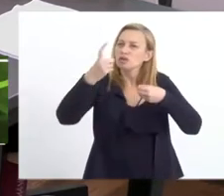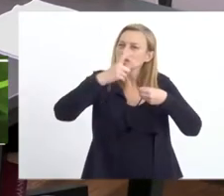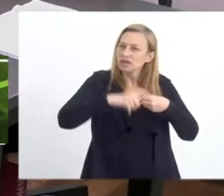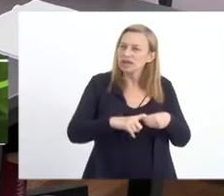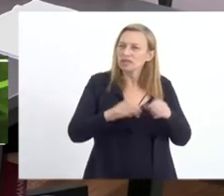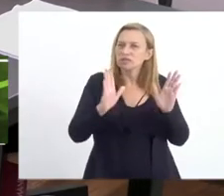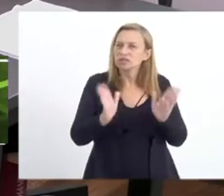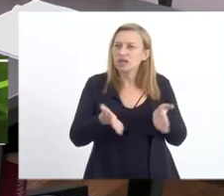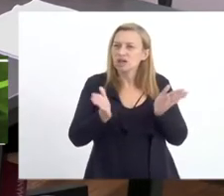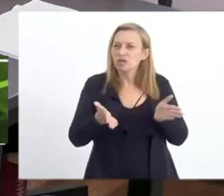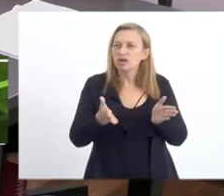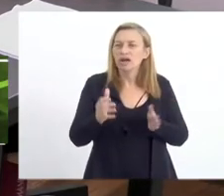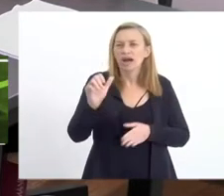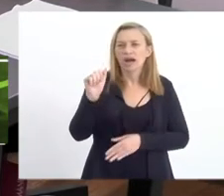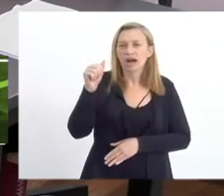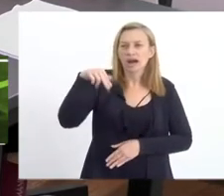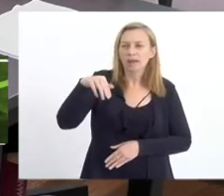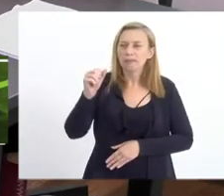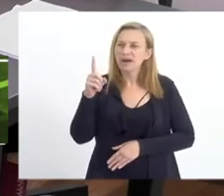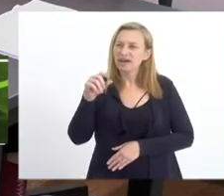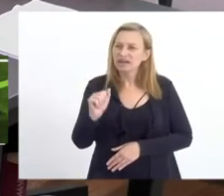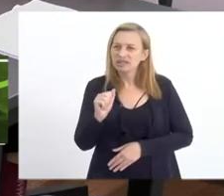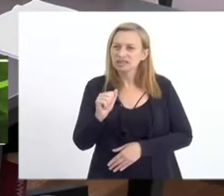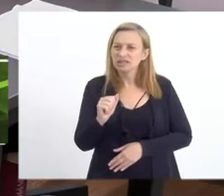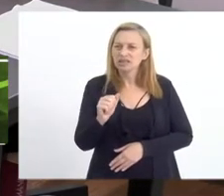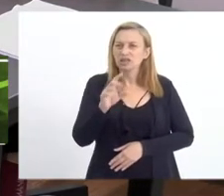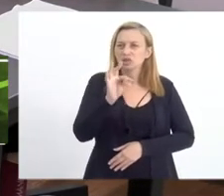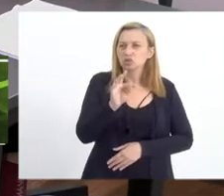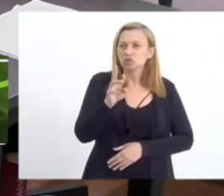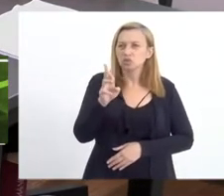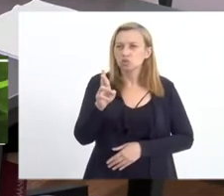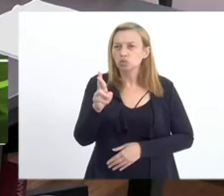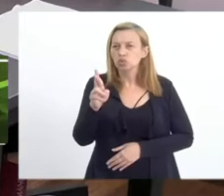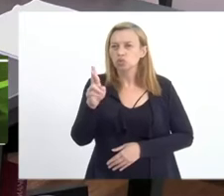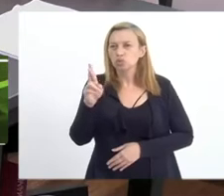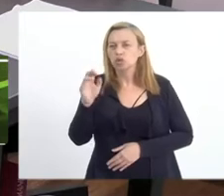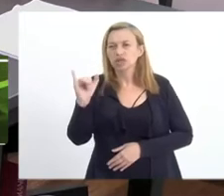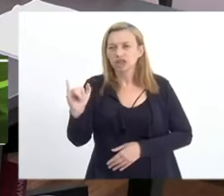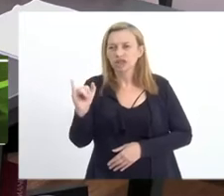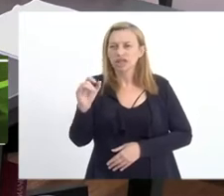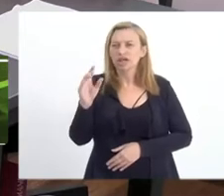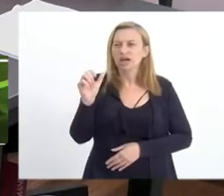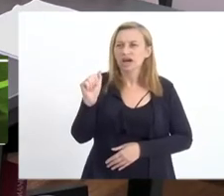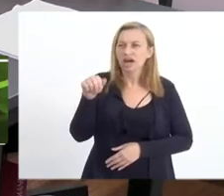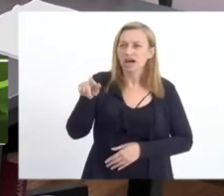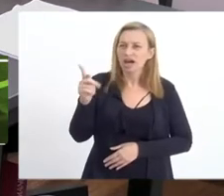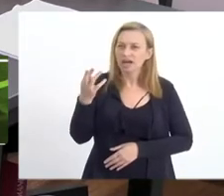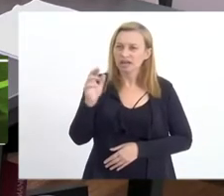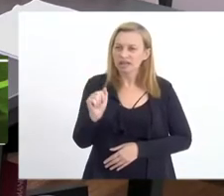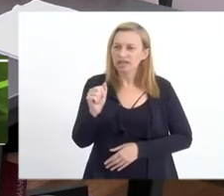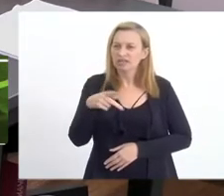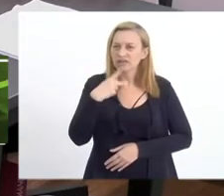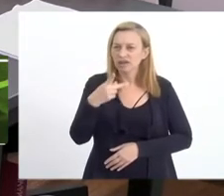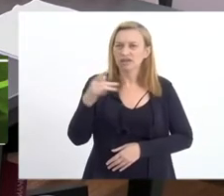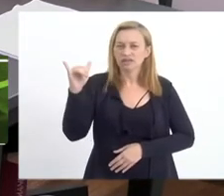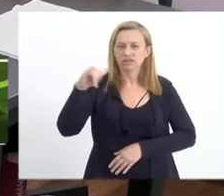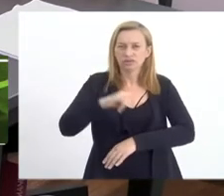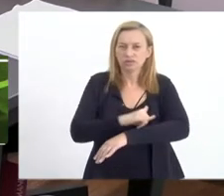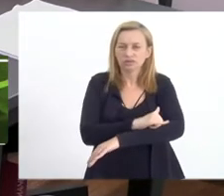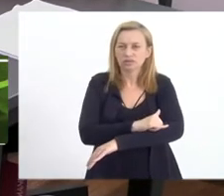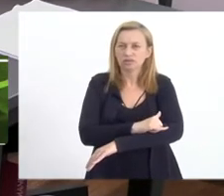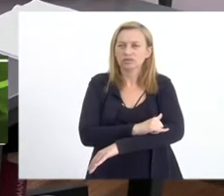retornaremos agora com a senhora Amanda Salazar, da Tours Angra, que quer fazer colocação sobre Angra dos Reis.